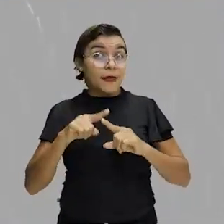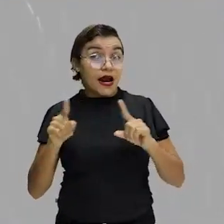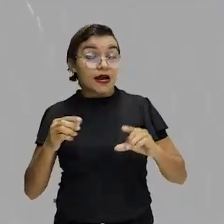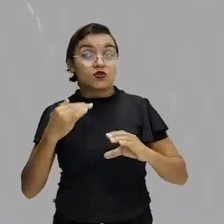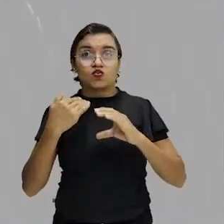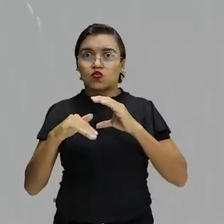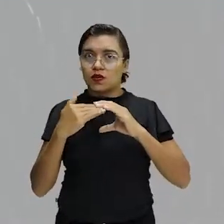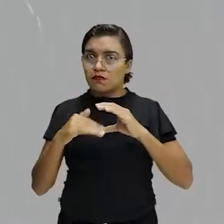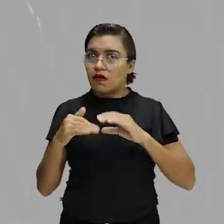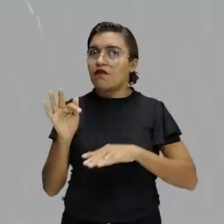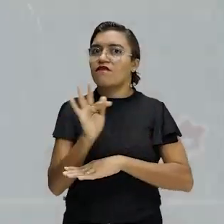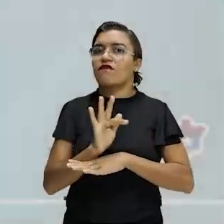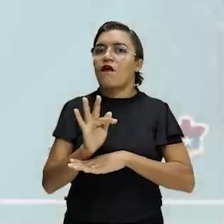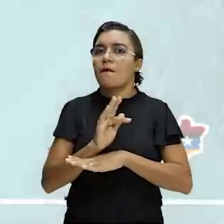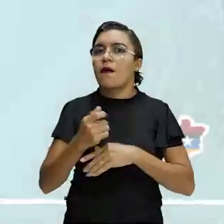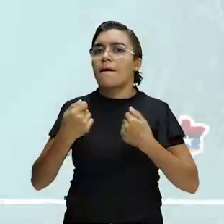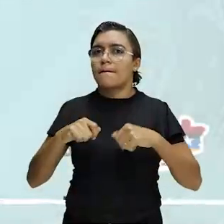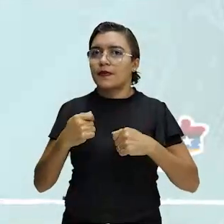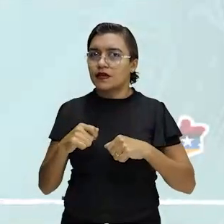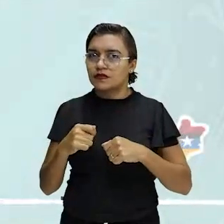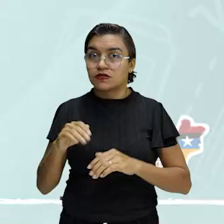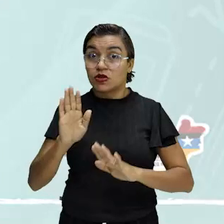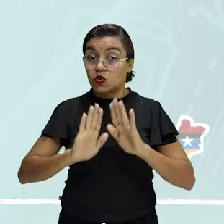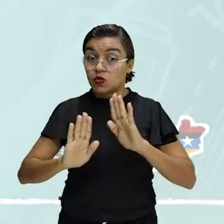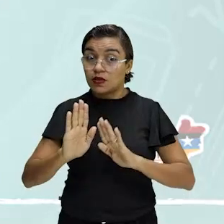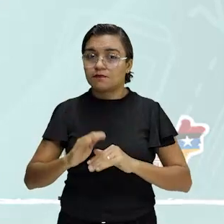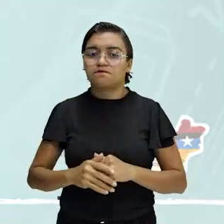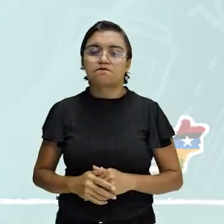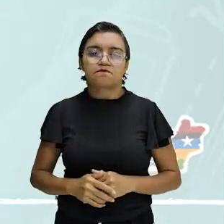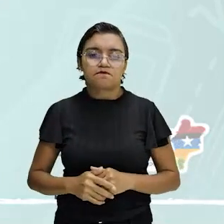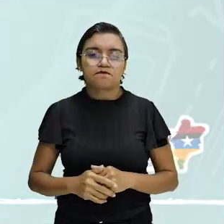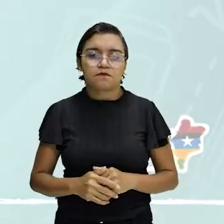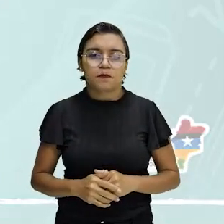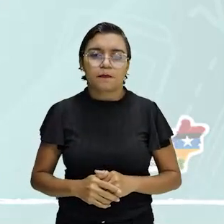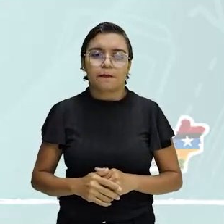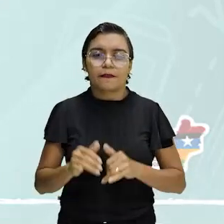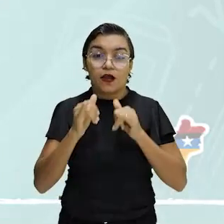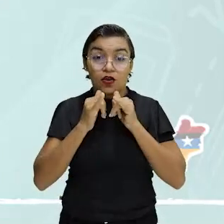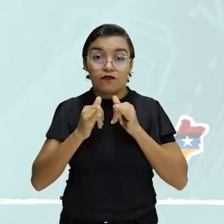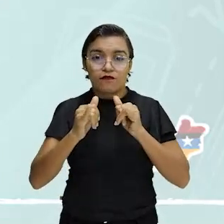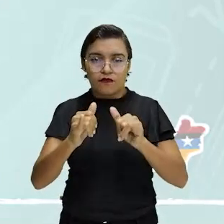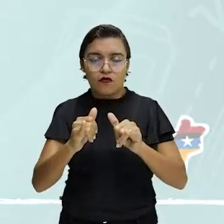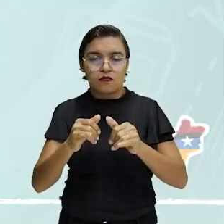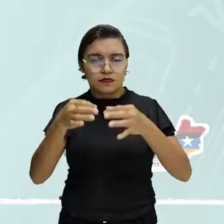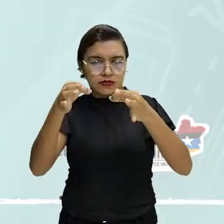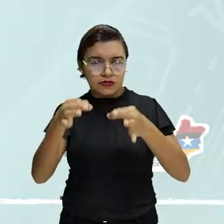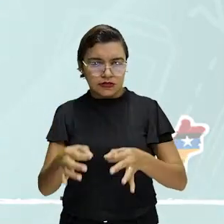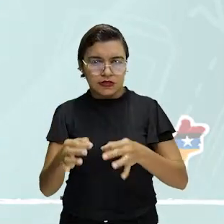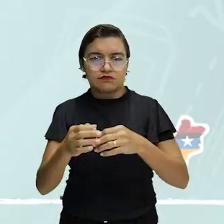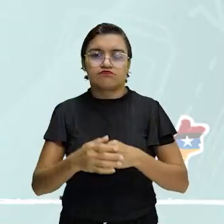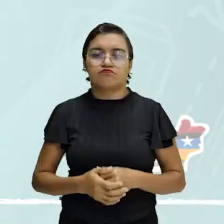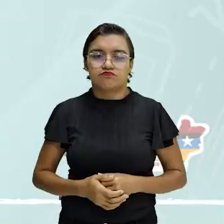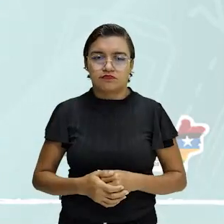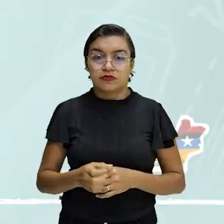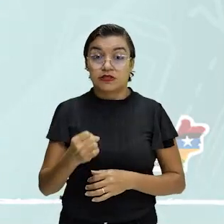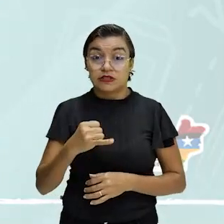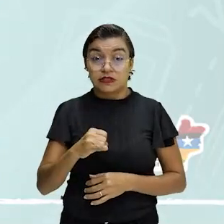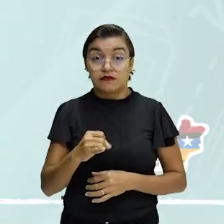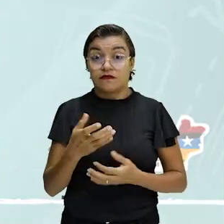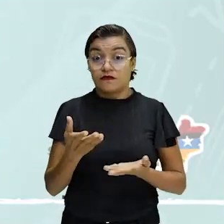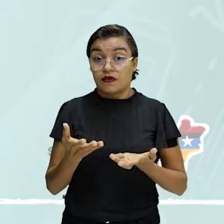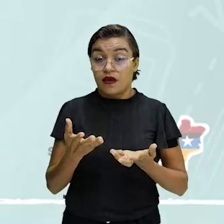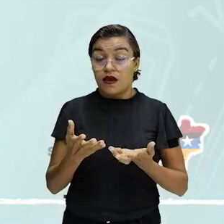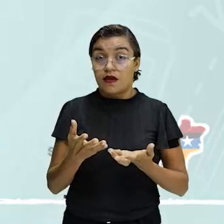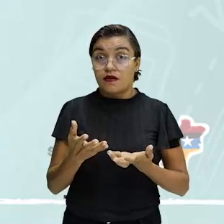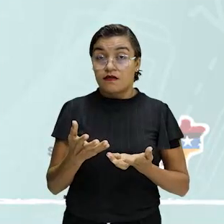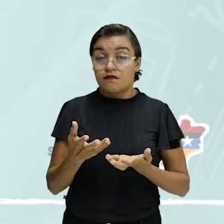maior. Informe exatamente o que você quer. Se você quer que algo seja feito, peça. Termine